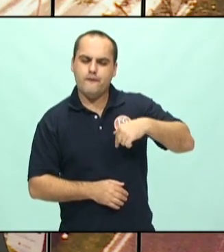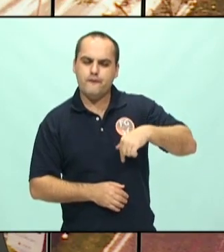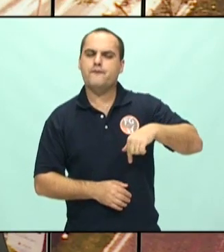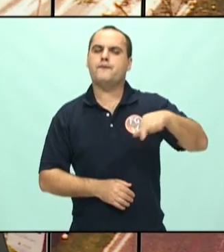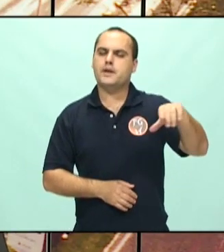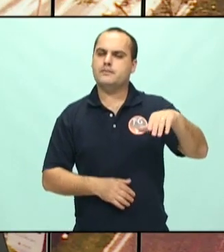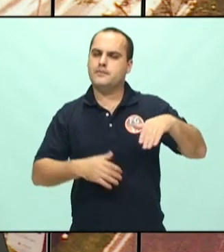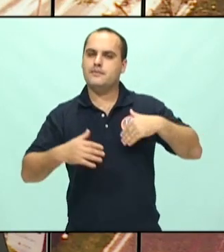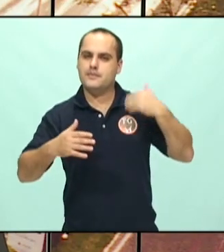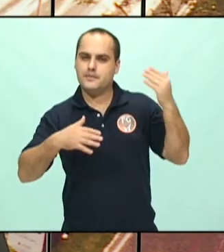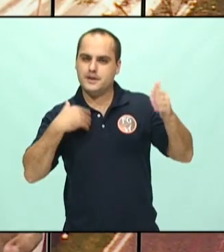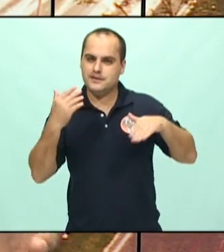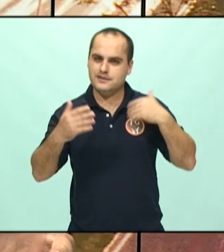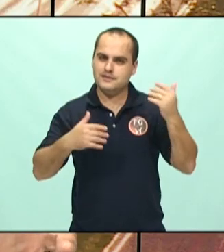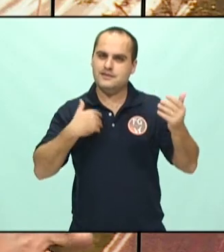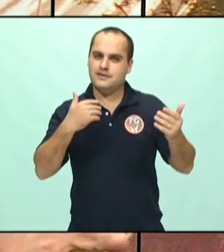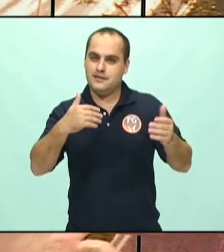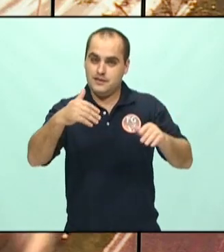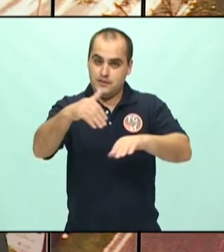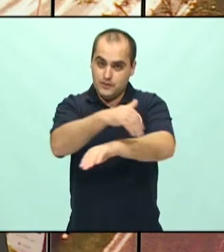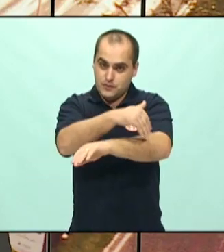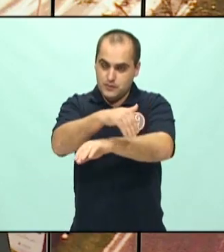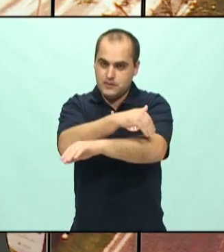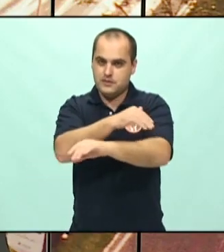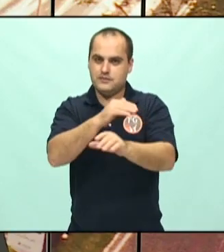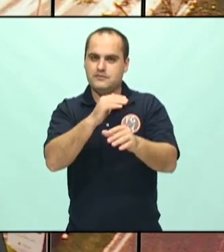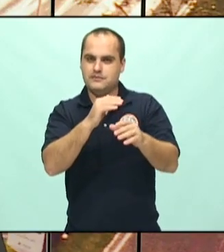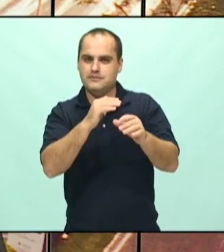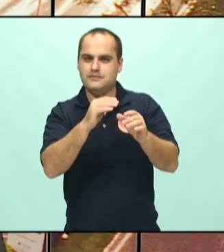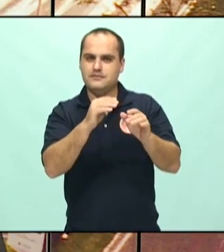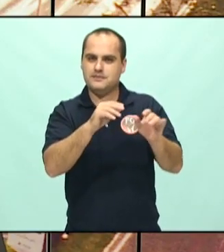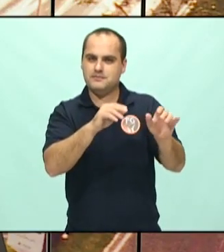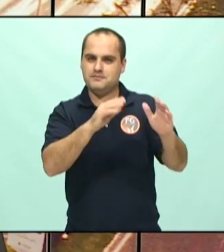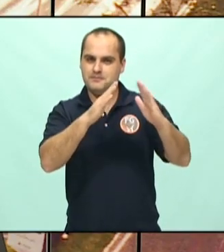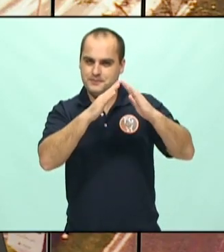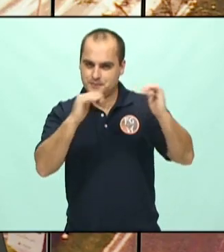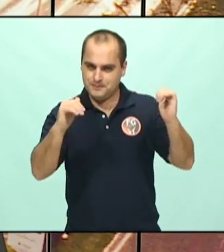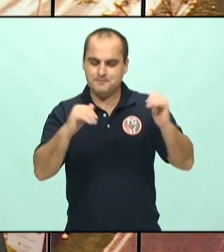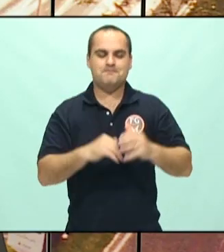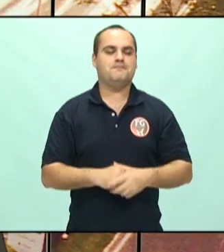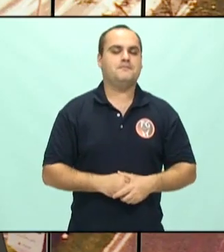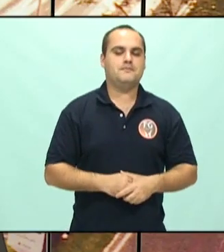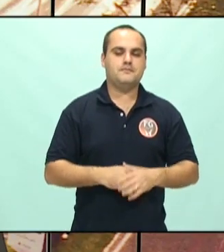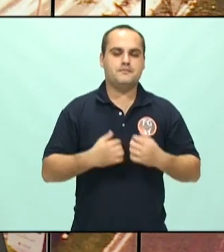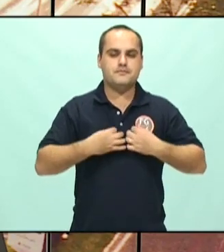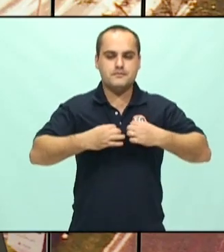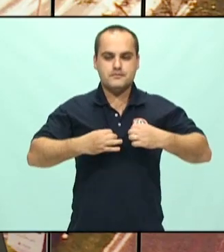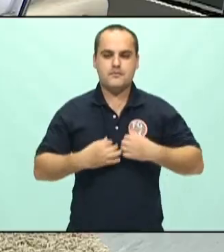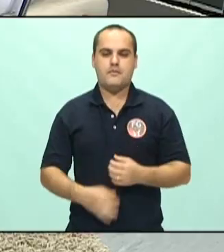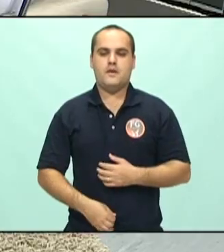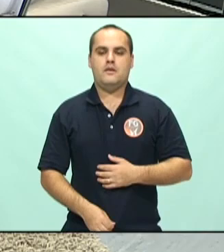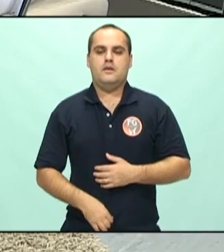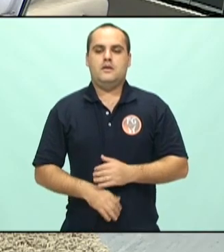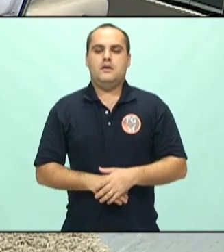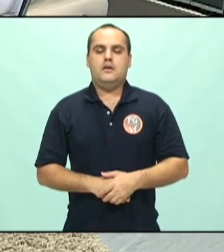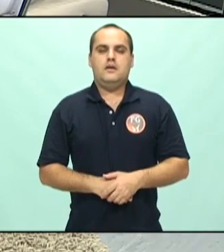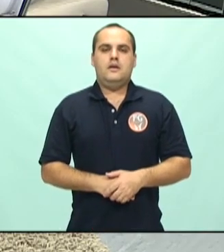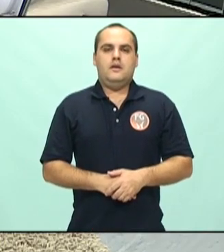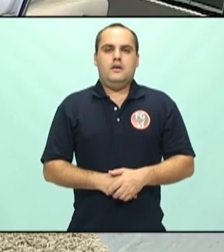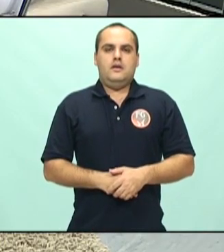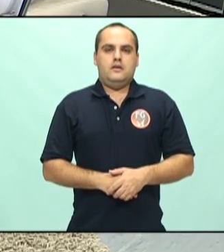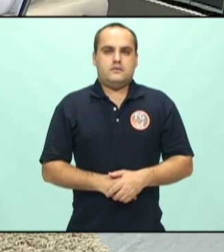da estrada de brusque famosa nossa estrada de brusque ea gente percebe o